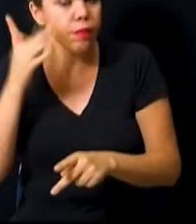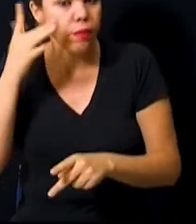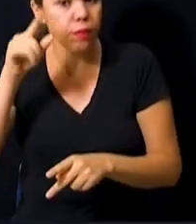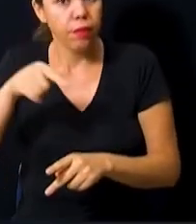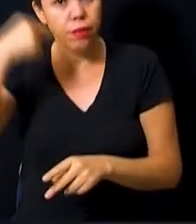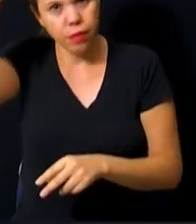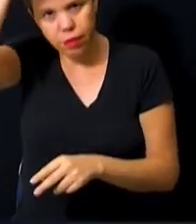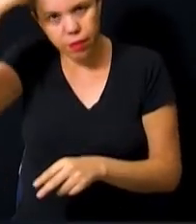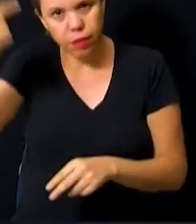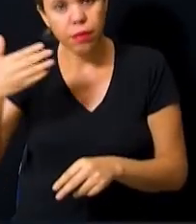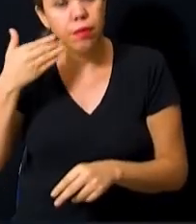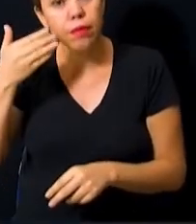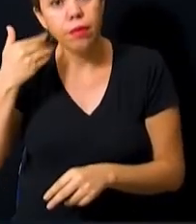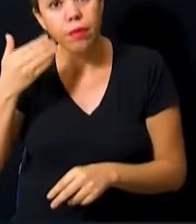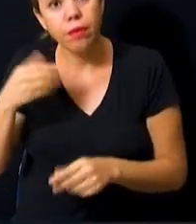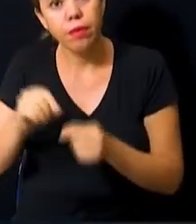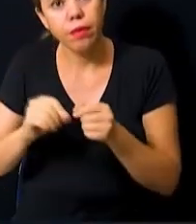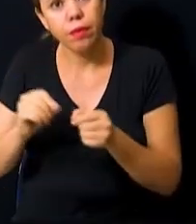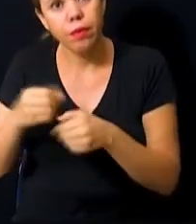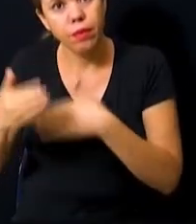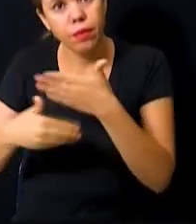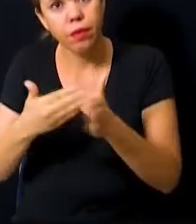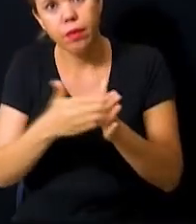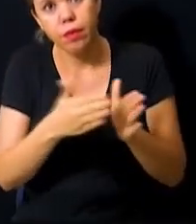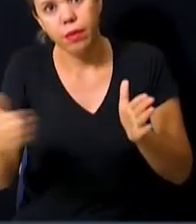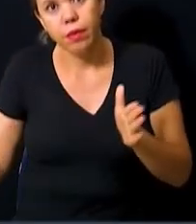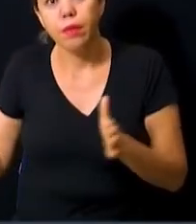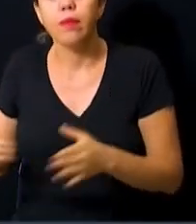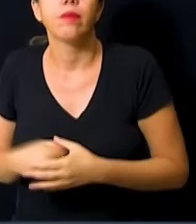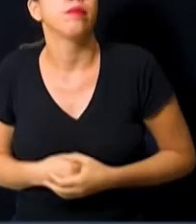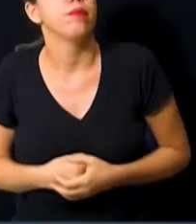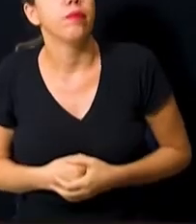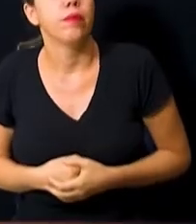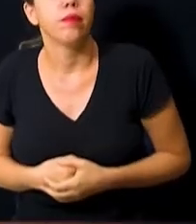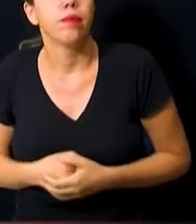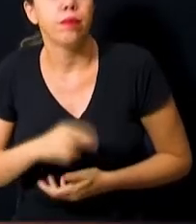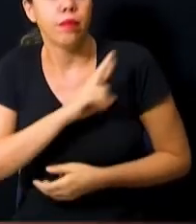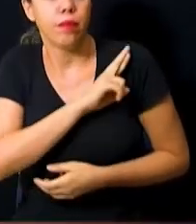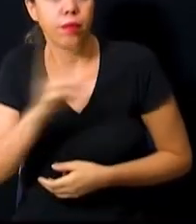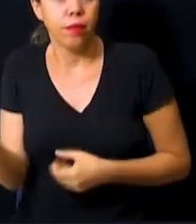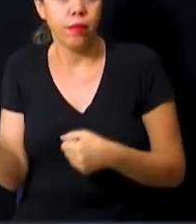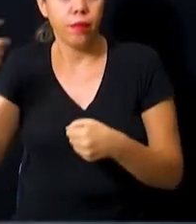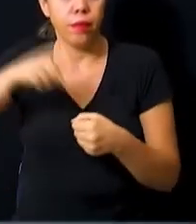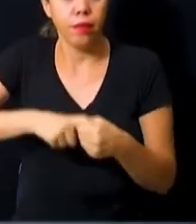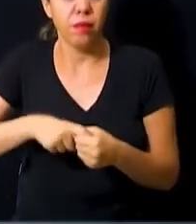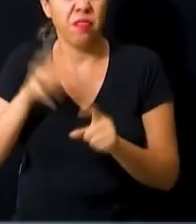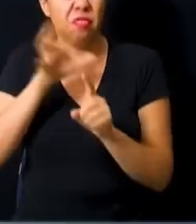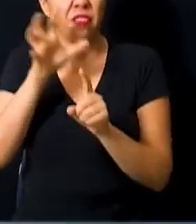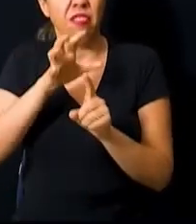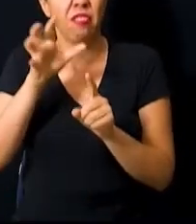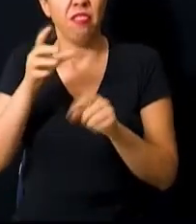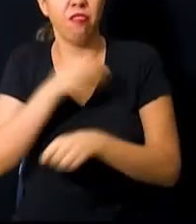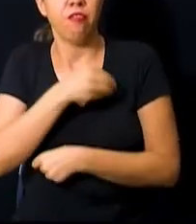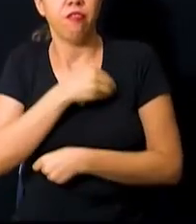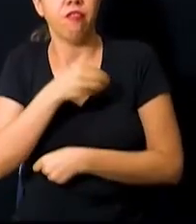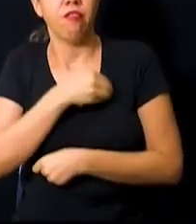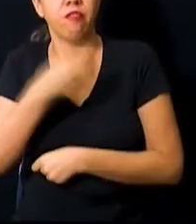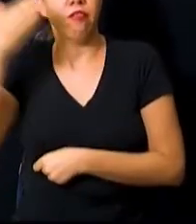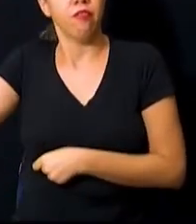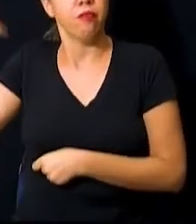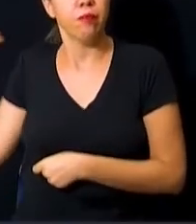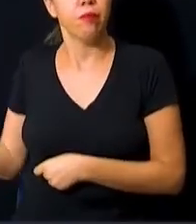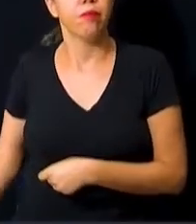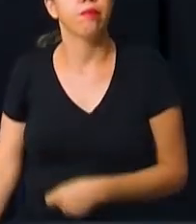consideram um santo pela bondade que praticou ao longo do tempo. Só que o religioso volta a ser assombrado pelo pecado cometido